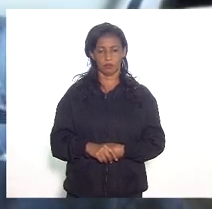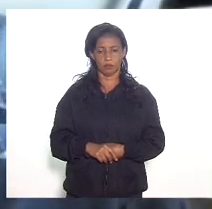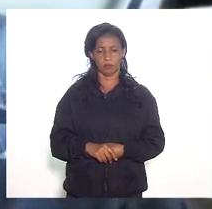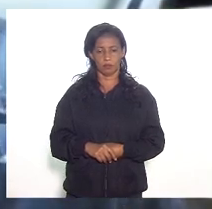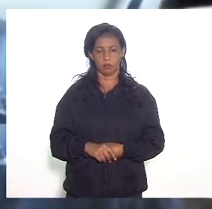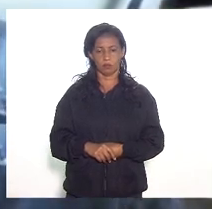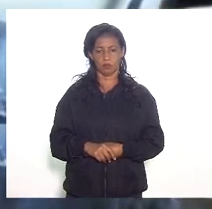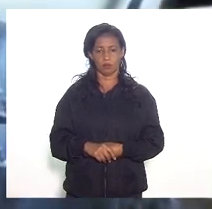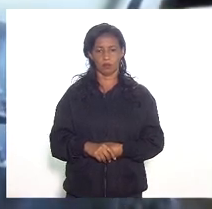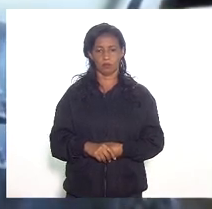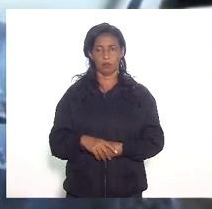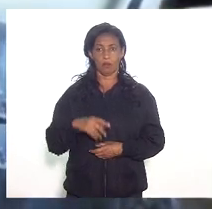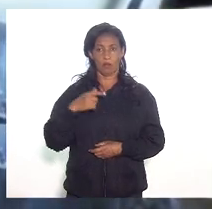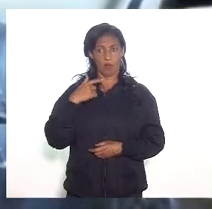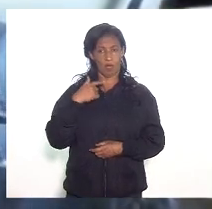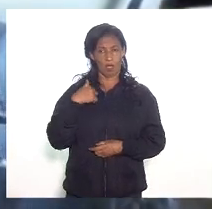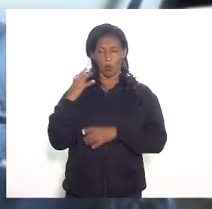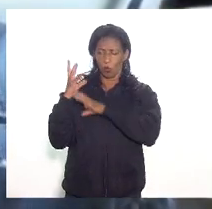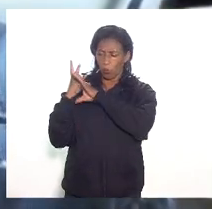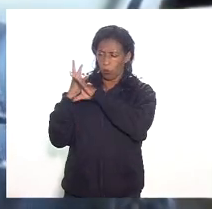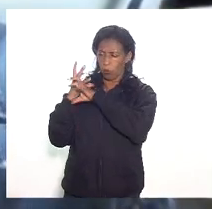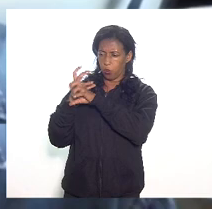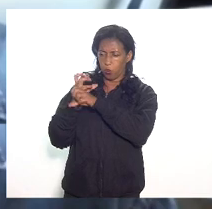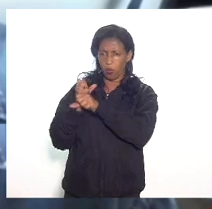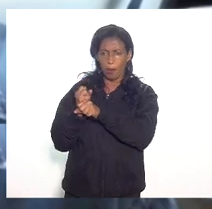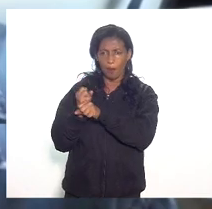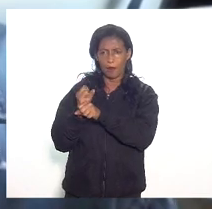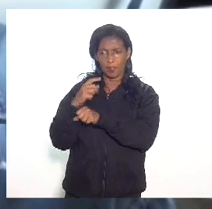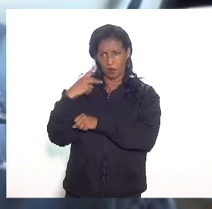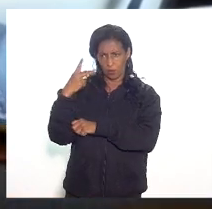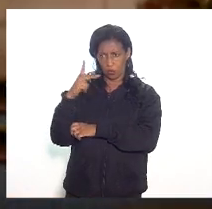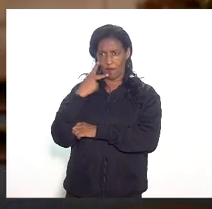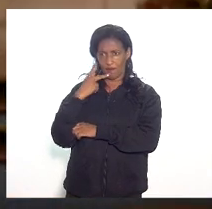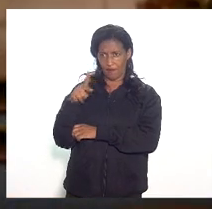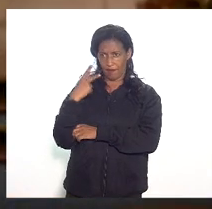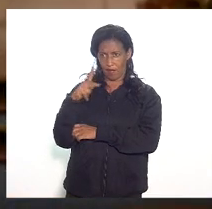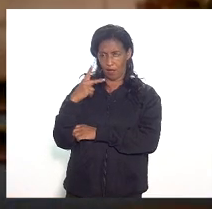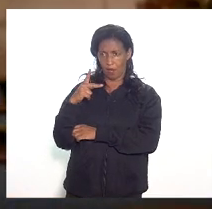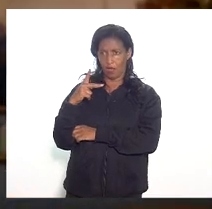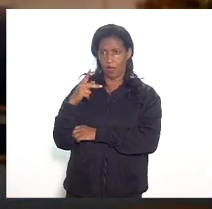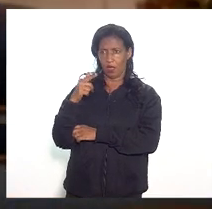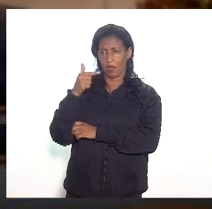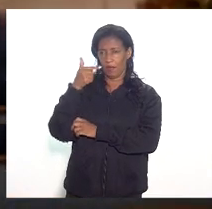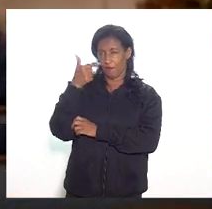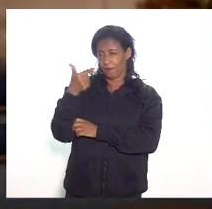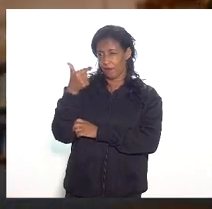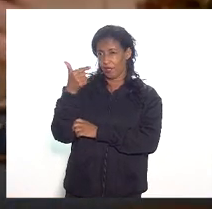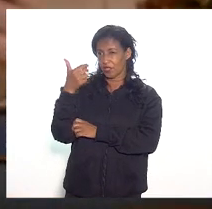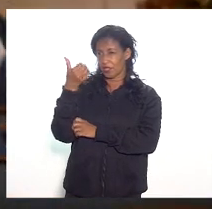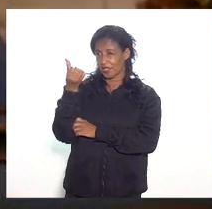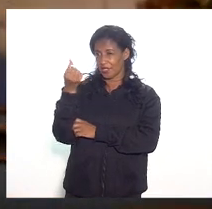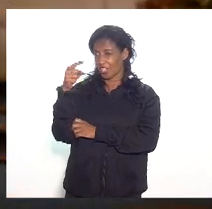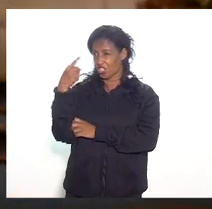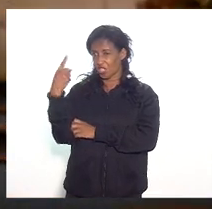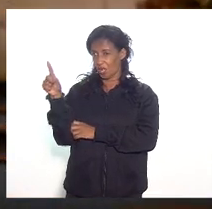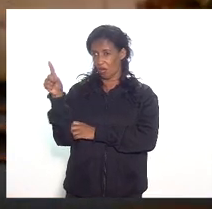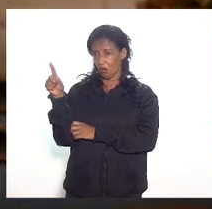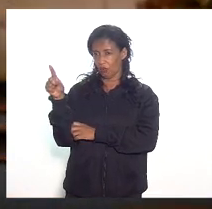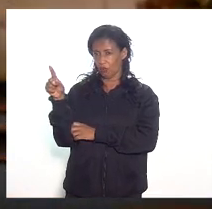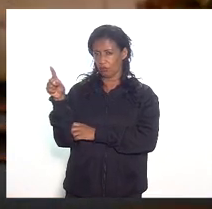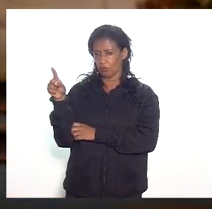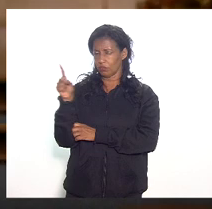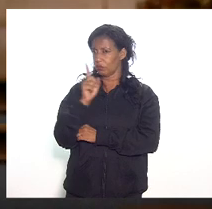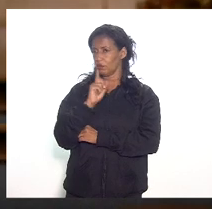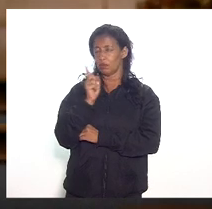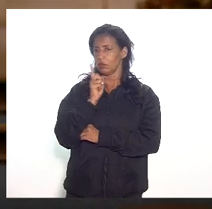26 sim 26 não não 25 estou confirmando aqui porque fiz